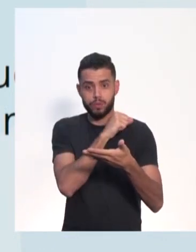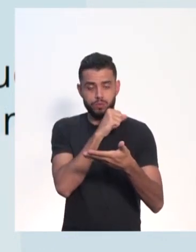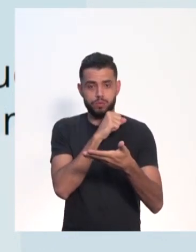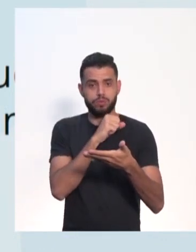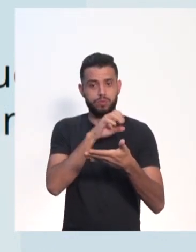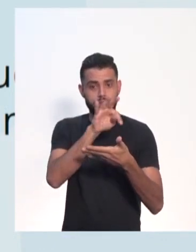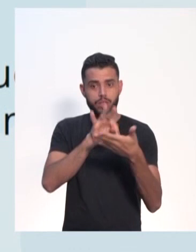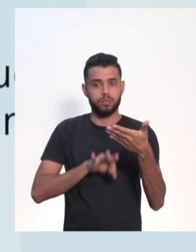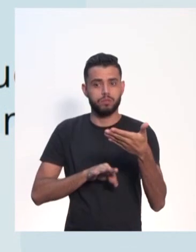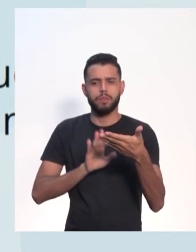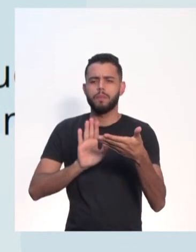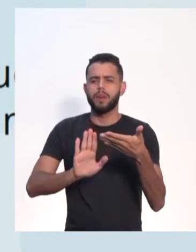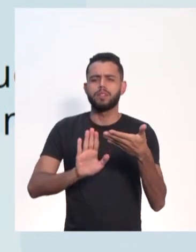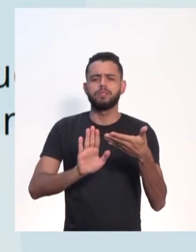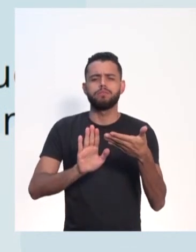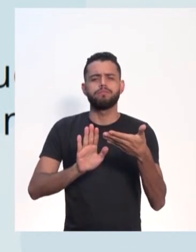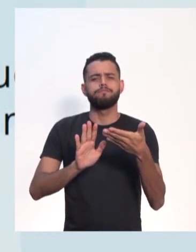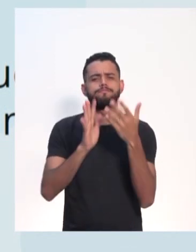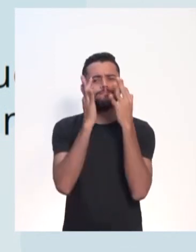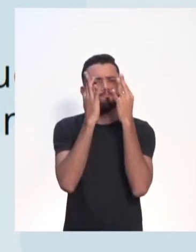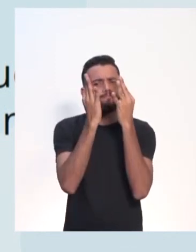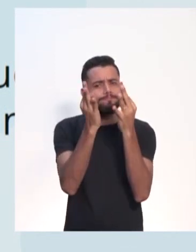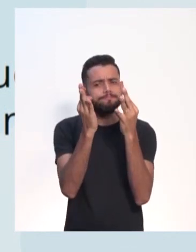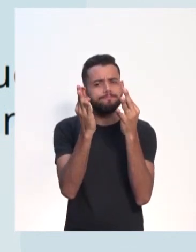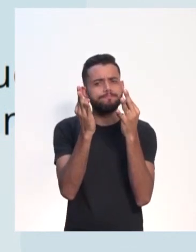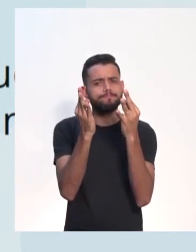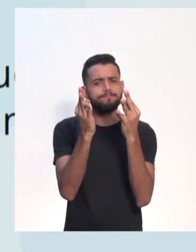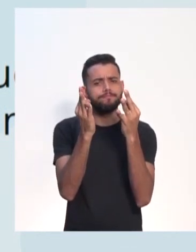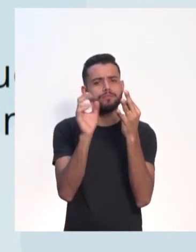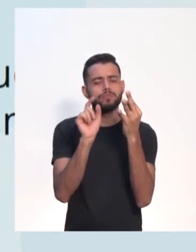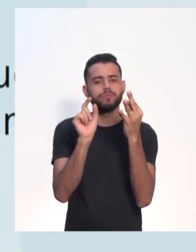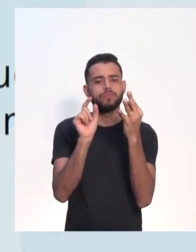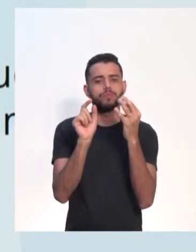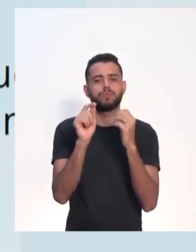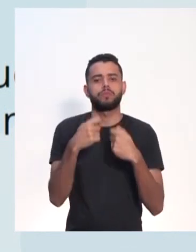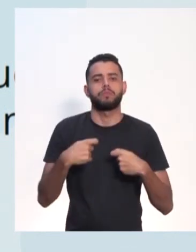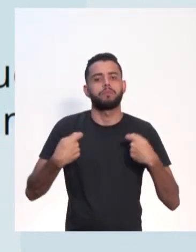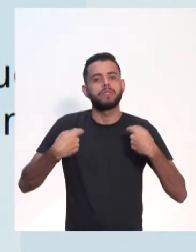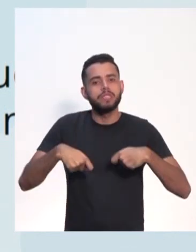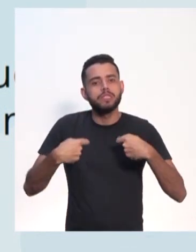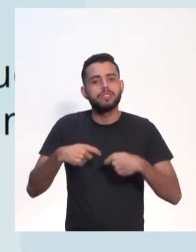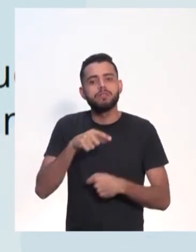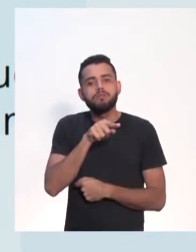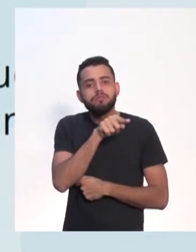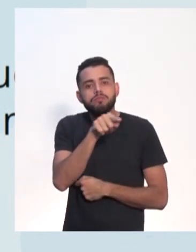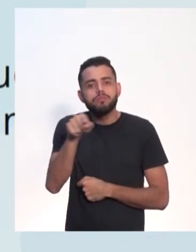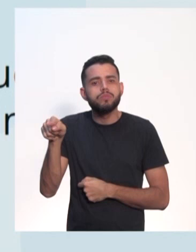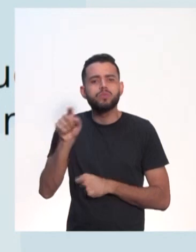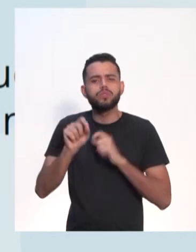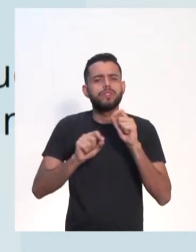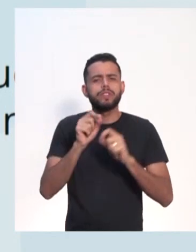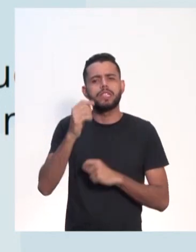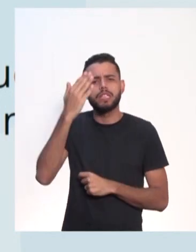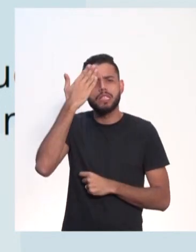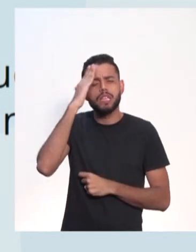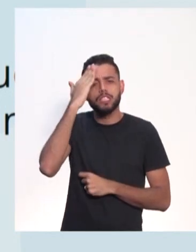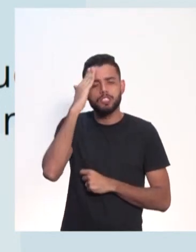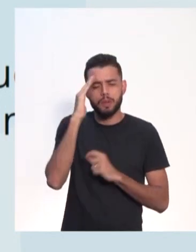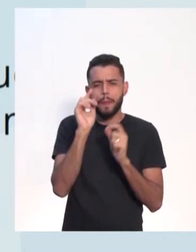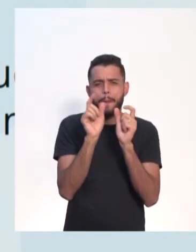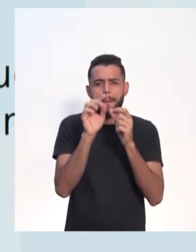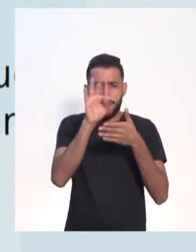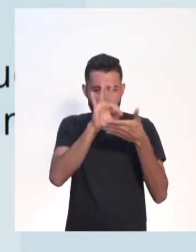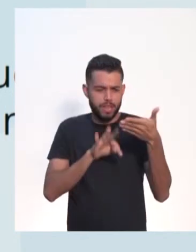mas eu quero que vocês prestem bastante atenção. Tentem selecionar o que vocês identificariam como palavras-chave